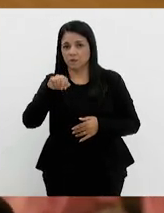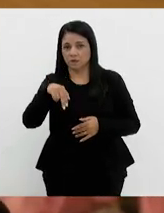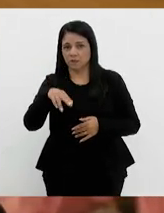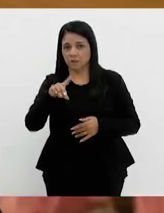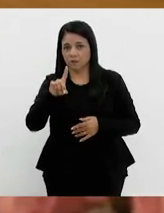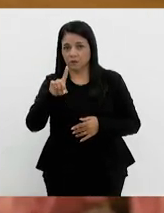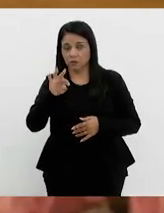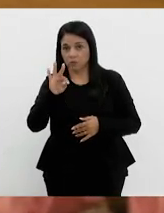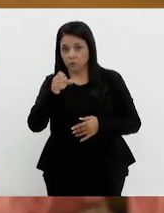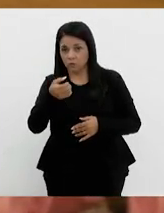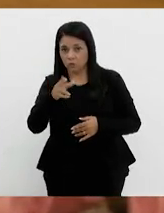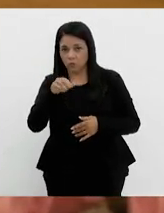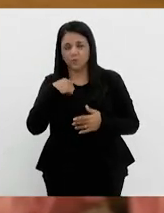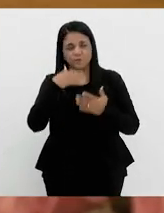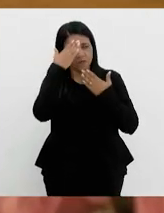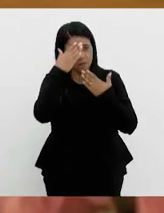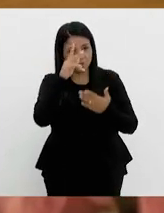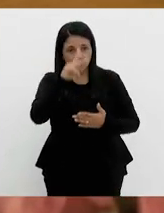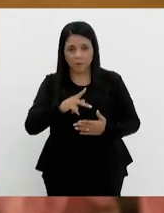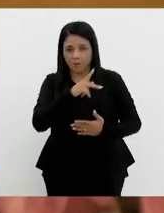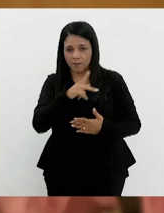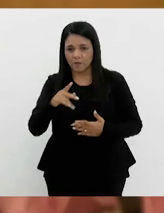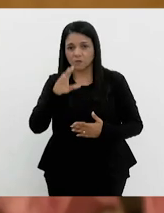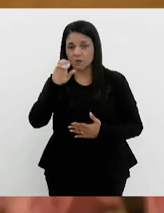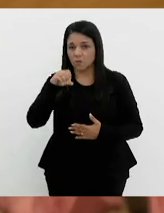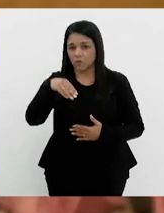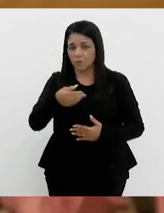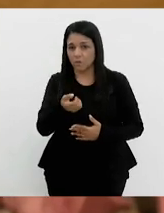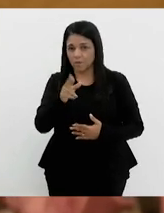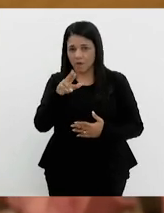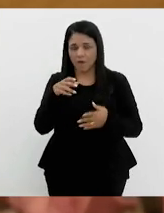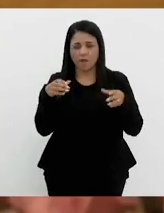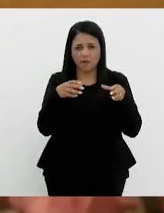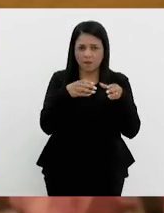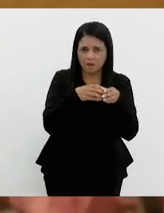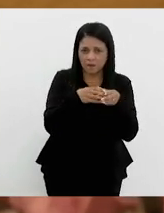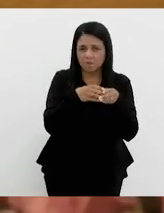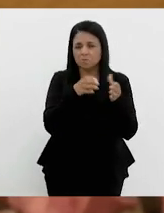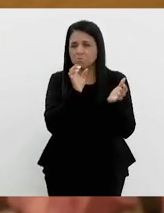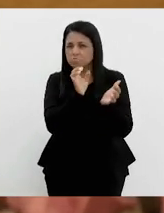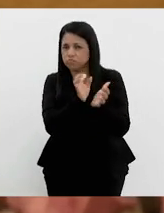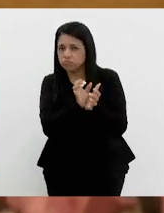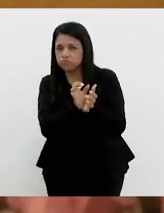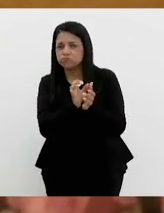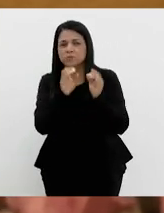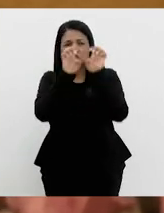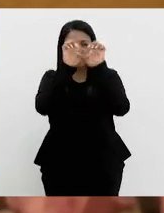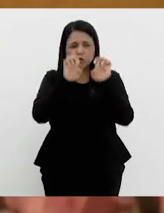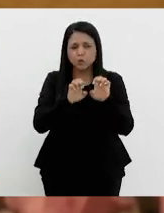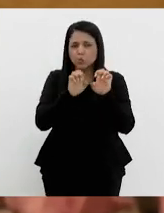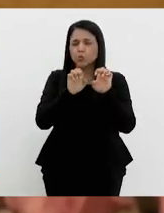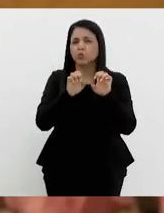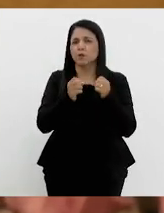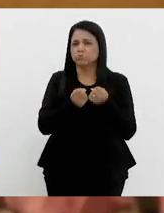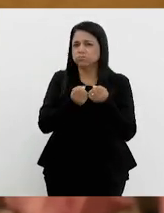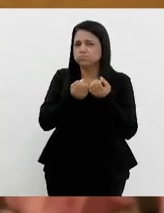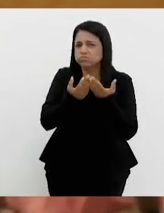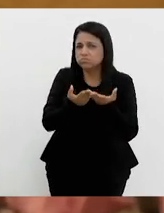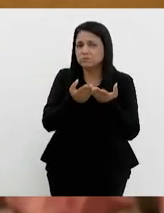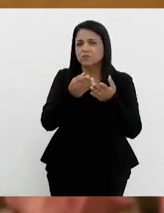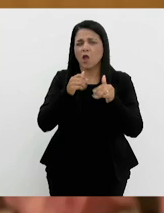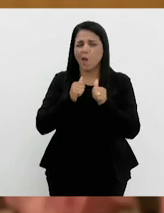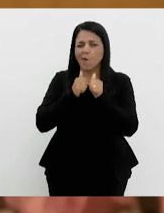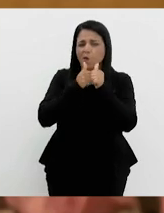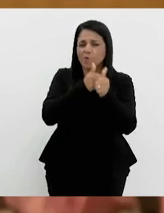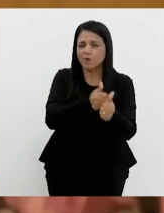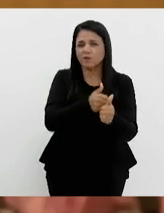ao padre Elmar com to outra sua equipe que disponibilizou justamente essa estrutura de poder estar acompanhando o G20